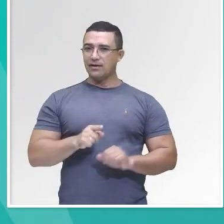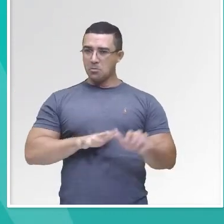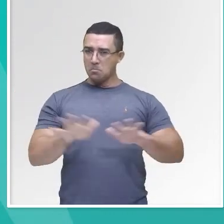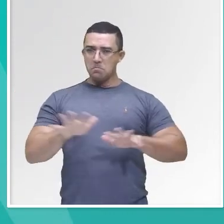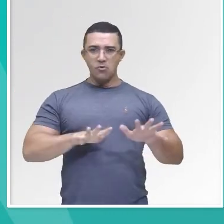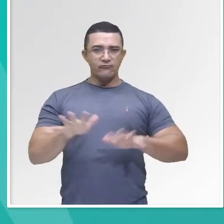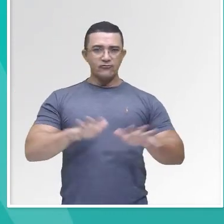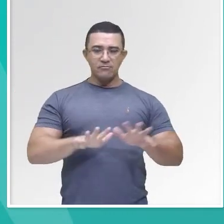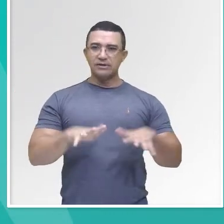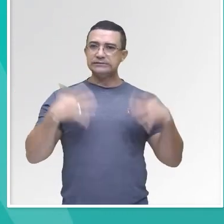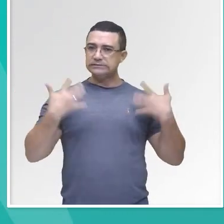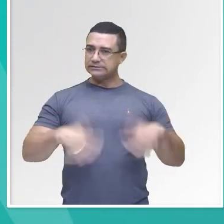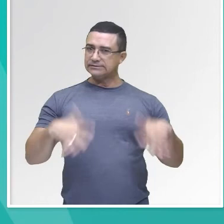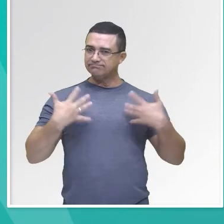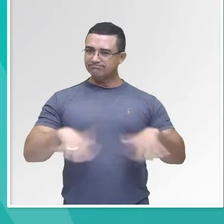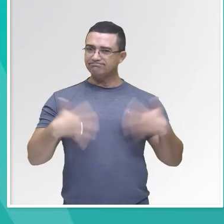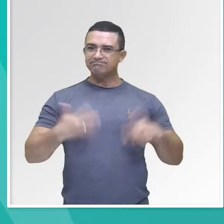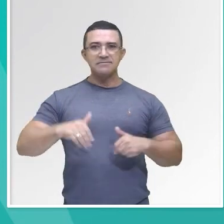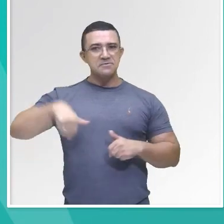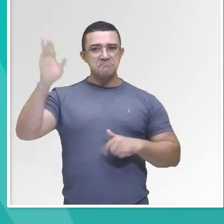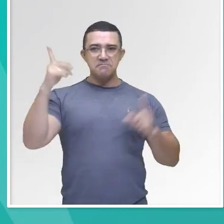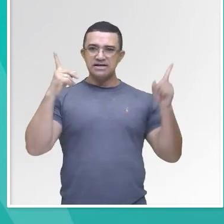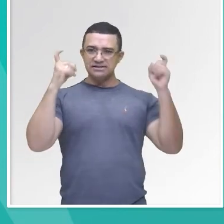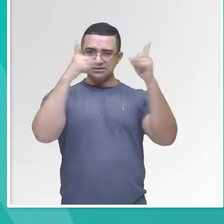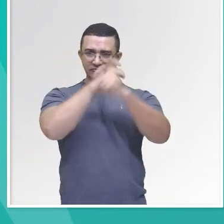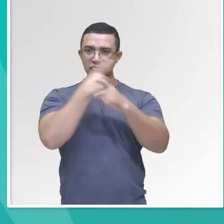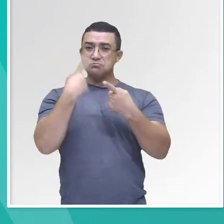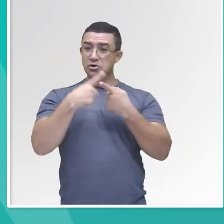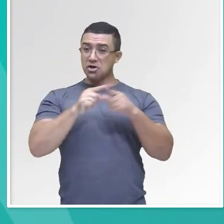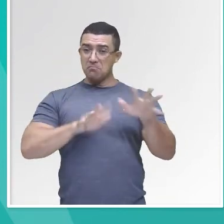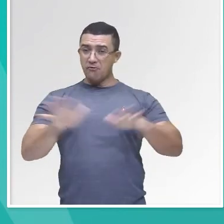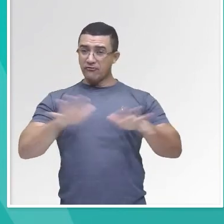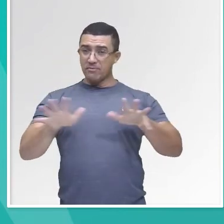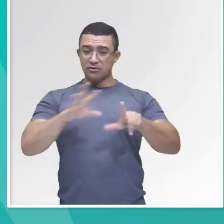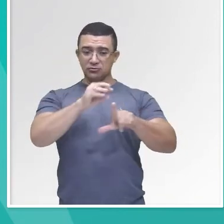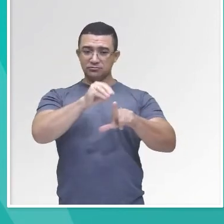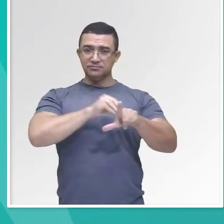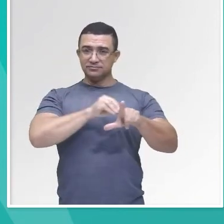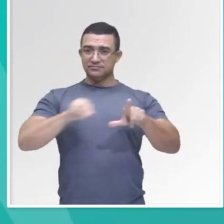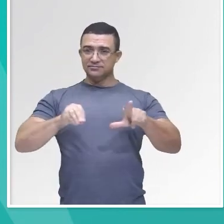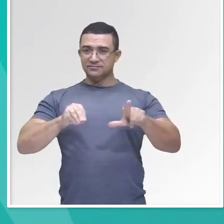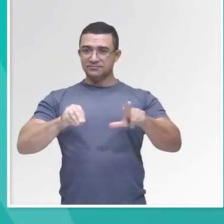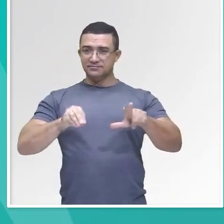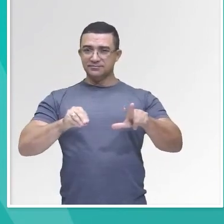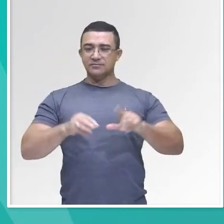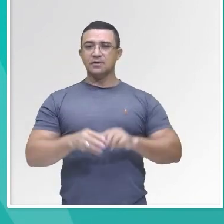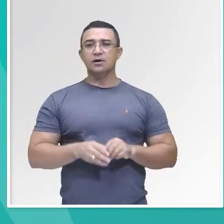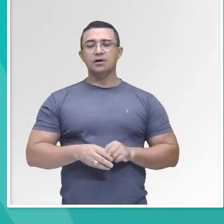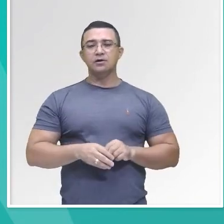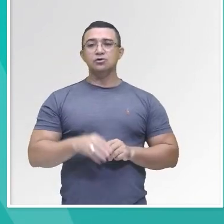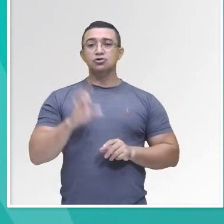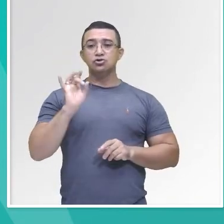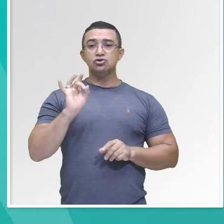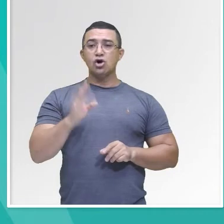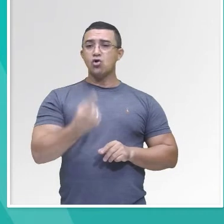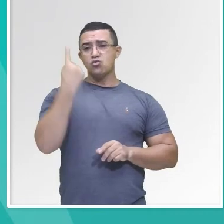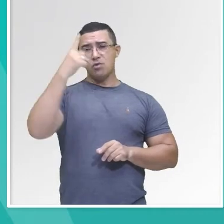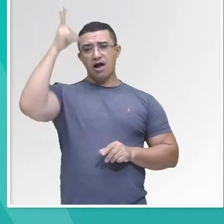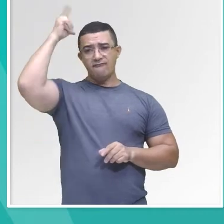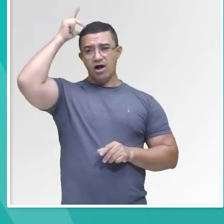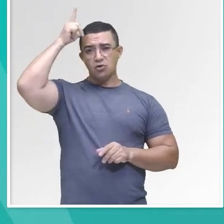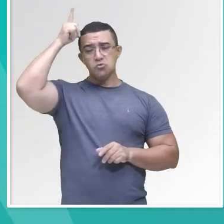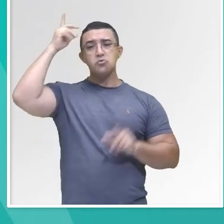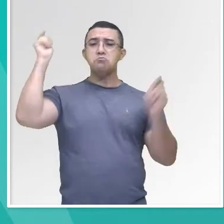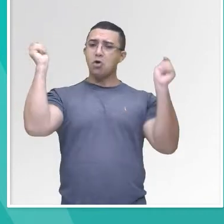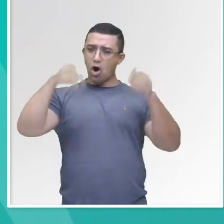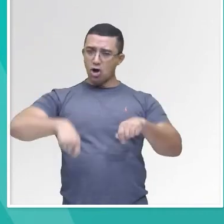mais complexo porque é em formato de L. Lembrando que é a única peça que salta sobre as outras.